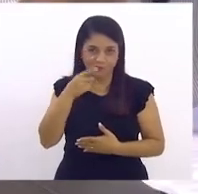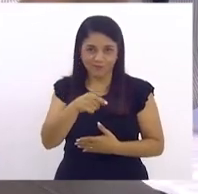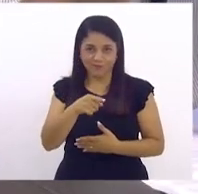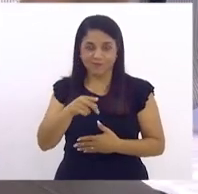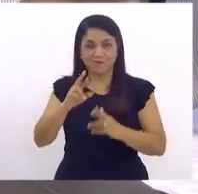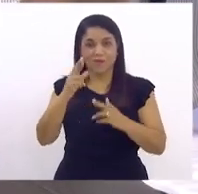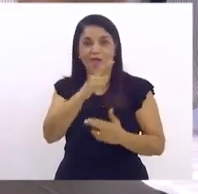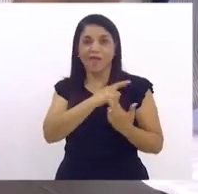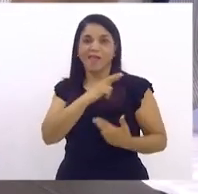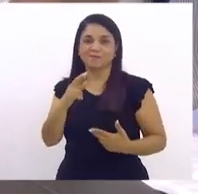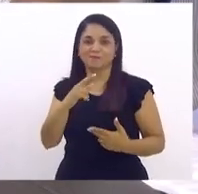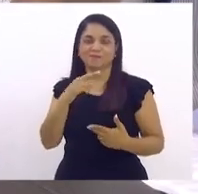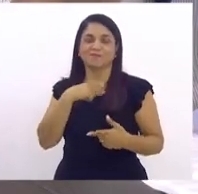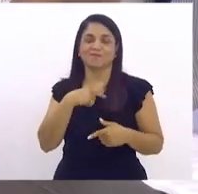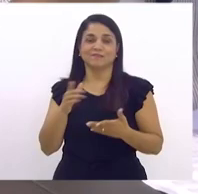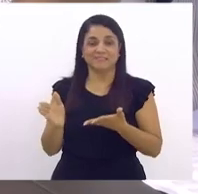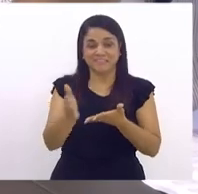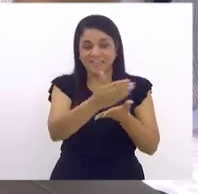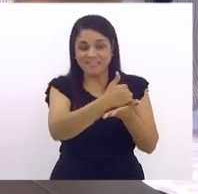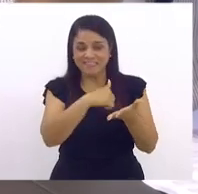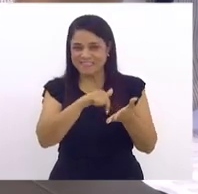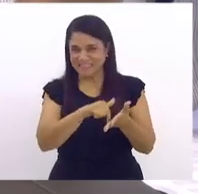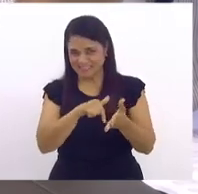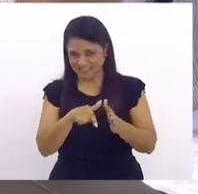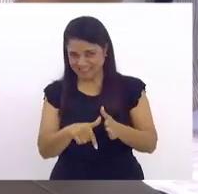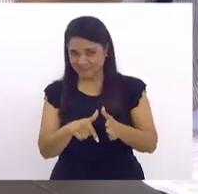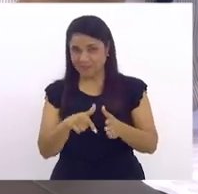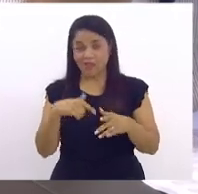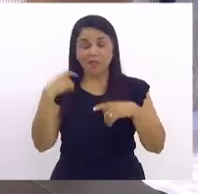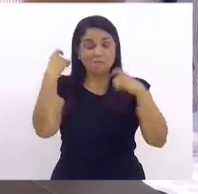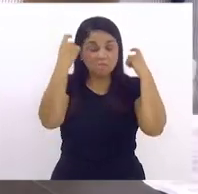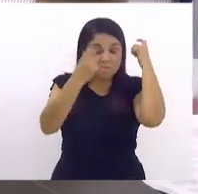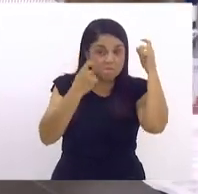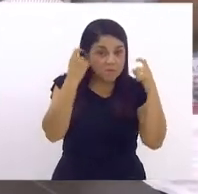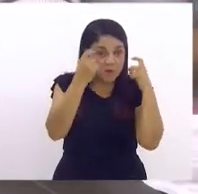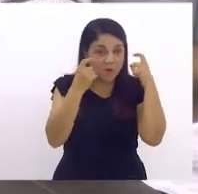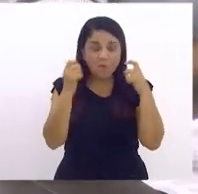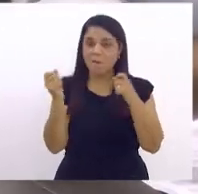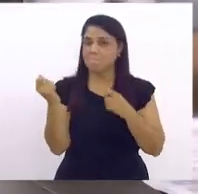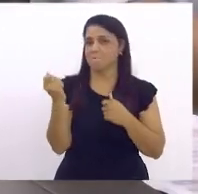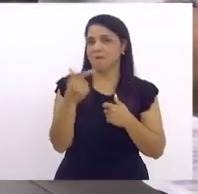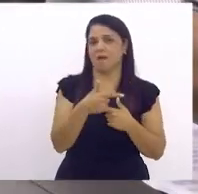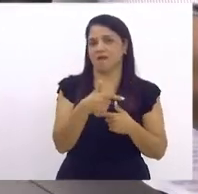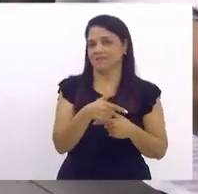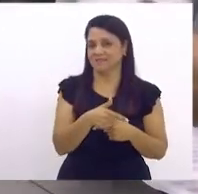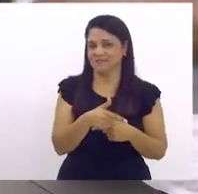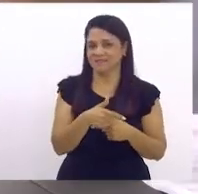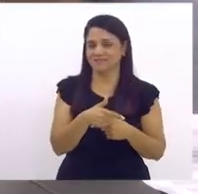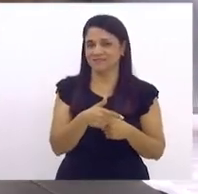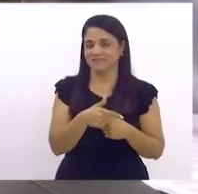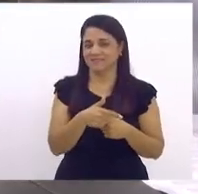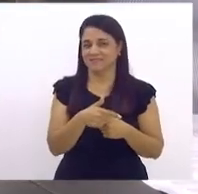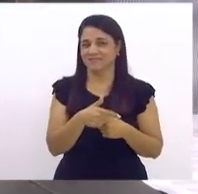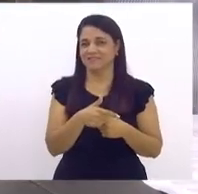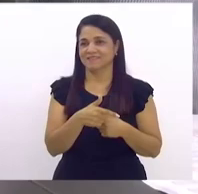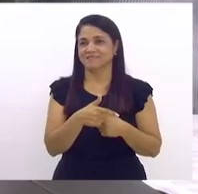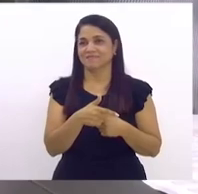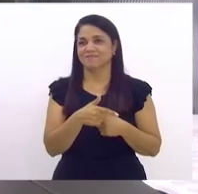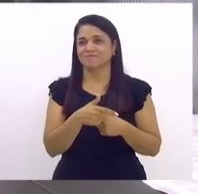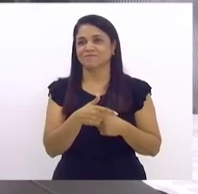receitas públicas, porque é o deputado que mais se preocupa, embora de oposição, mais se preocupa